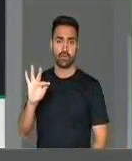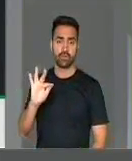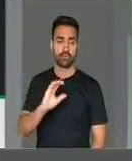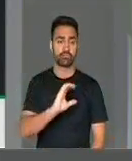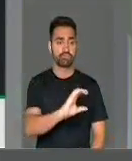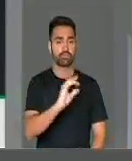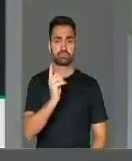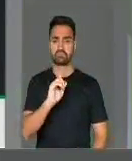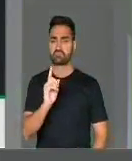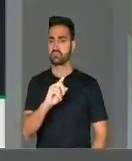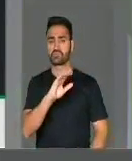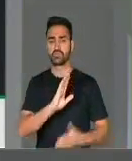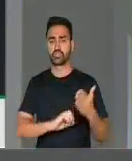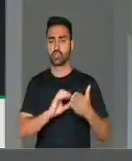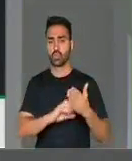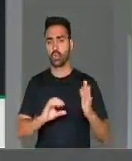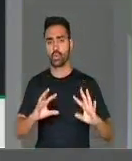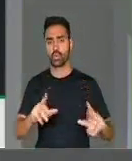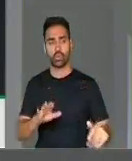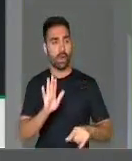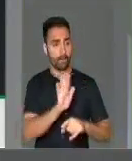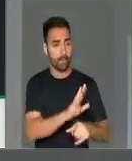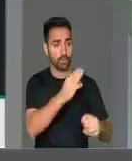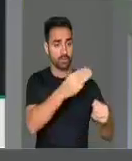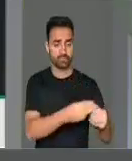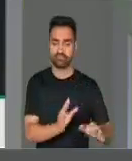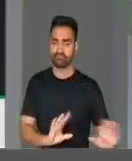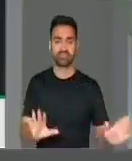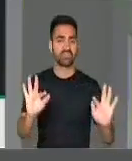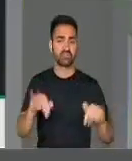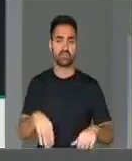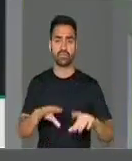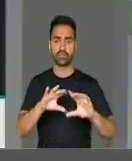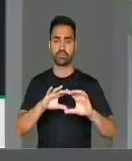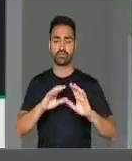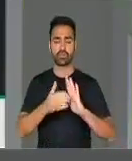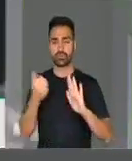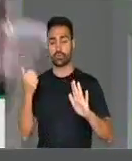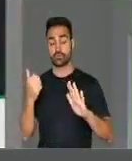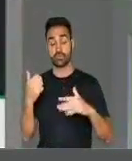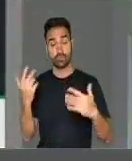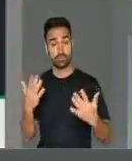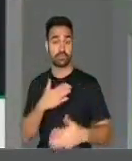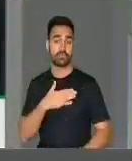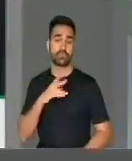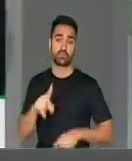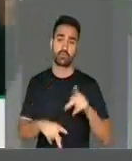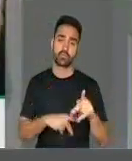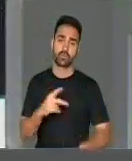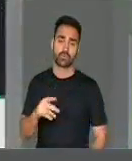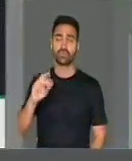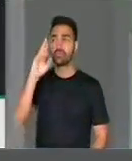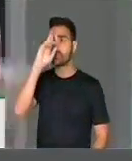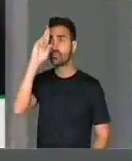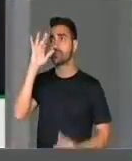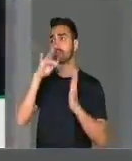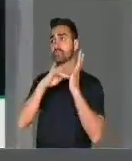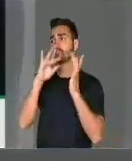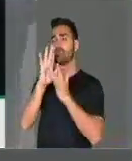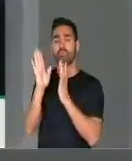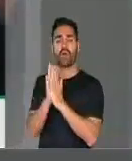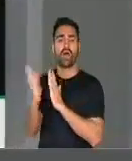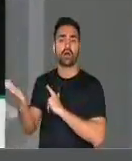municípios brasileiros. Aí, minha gente, tenha piedade. Aí, meu povo, ó, meu senhor do Bonfim,